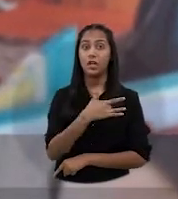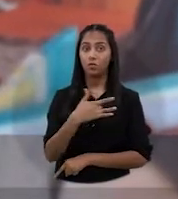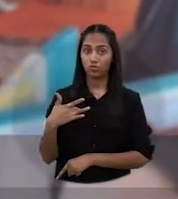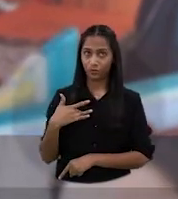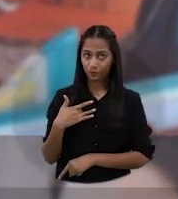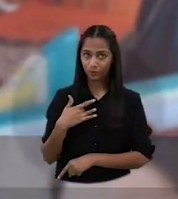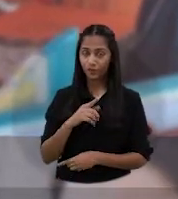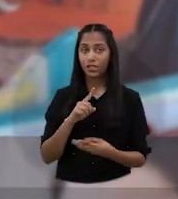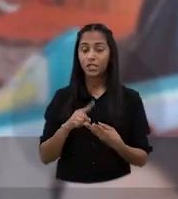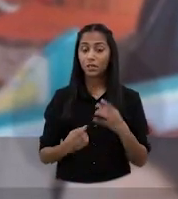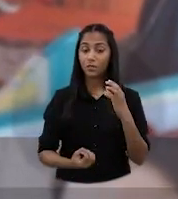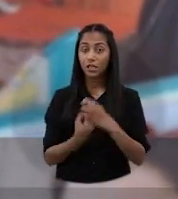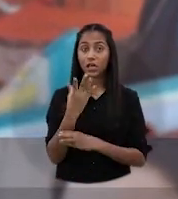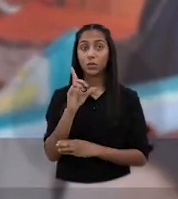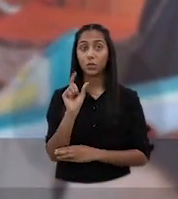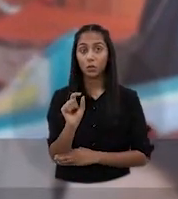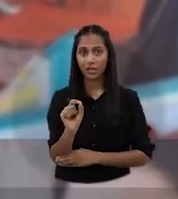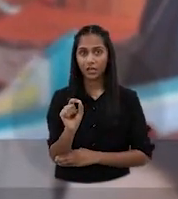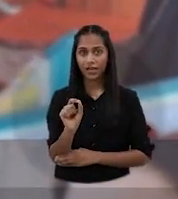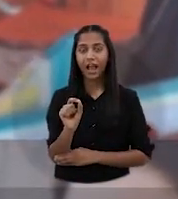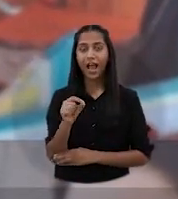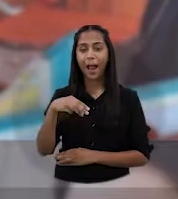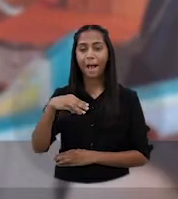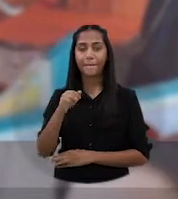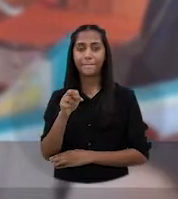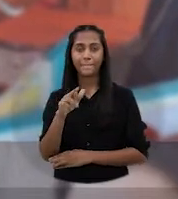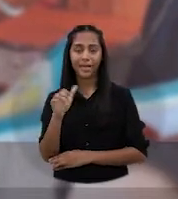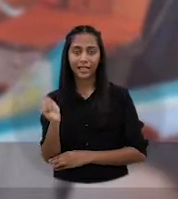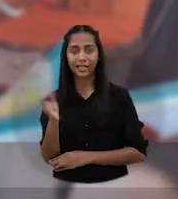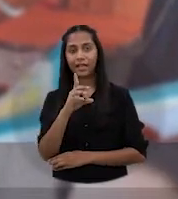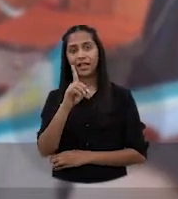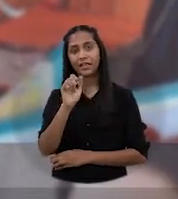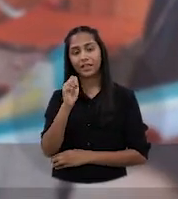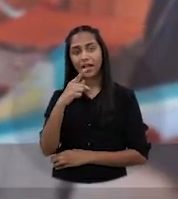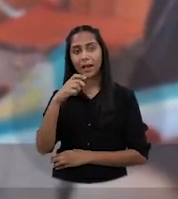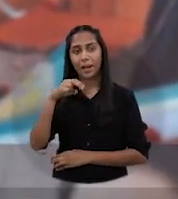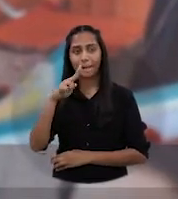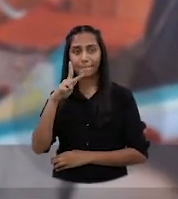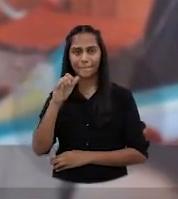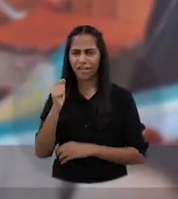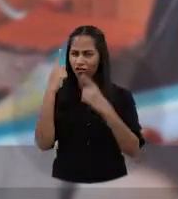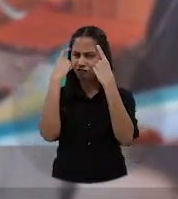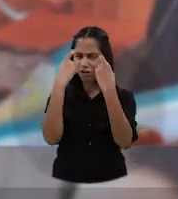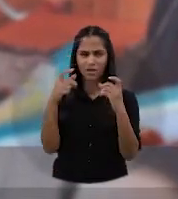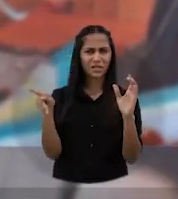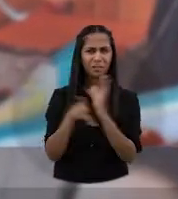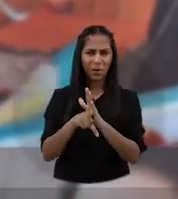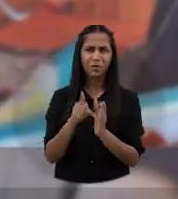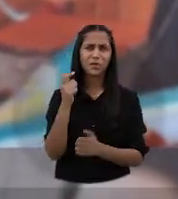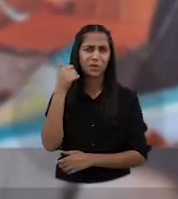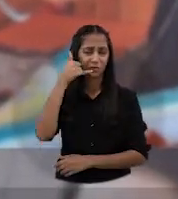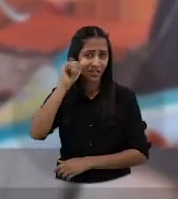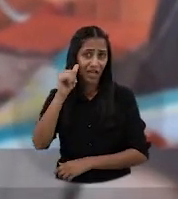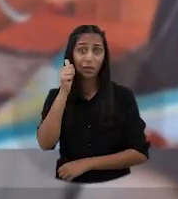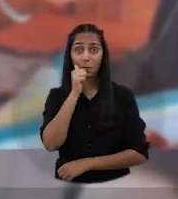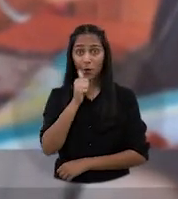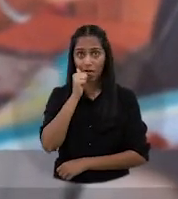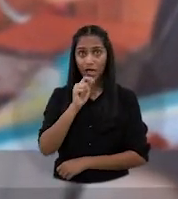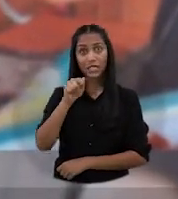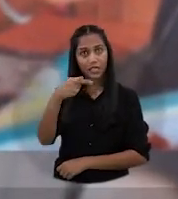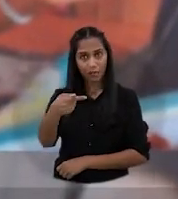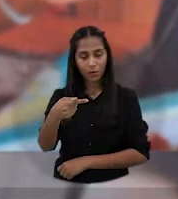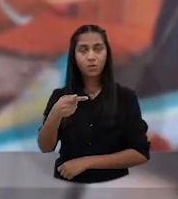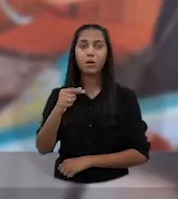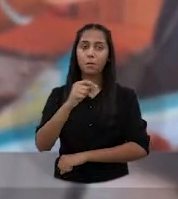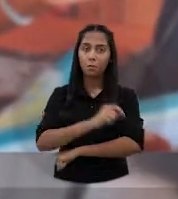saúde. Estamos implantando Patrulha Maria da Penha, de enfrentamento à violência. E em breve, Mossoró